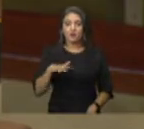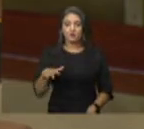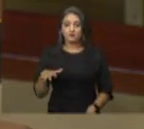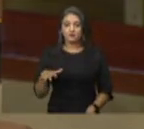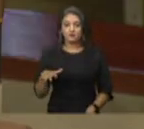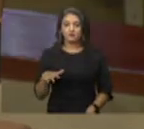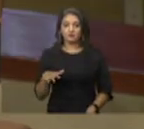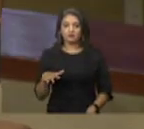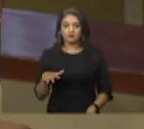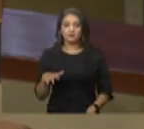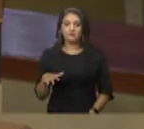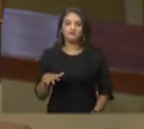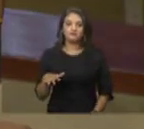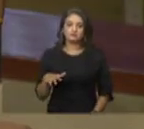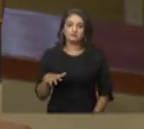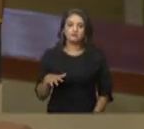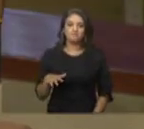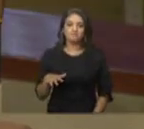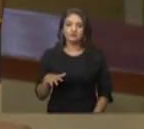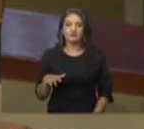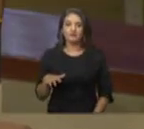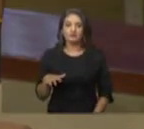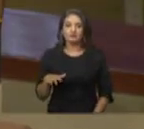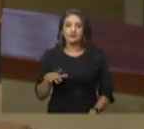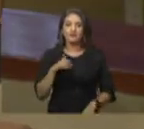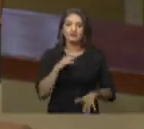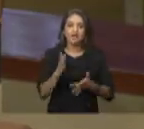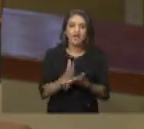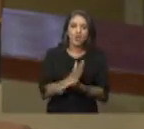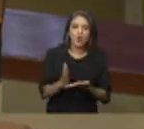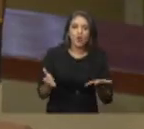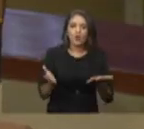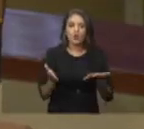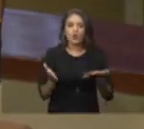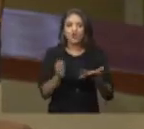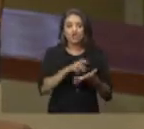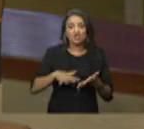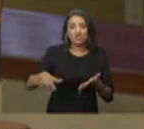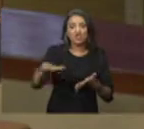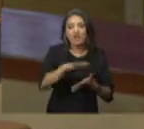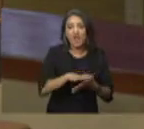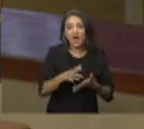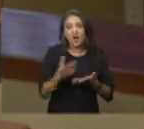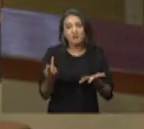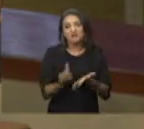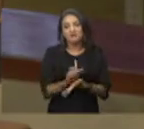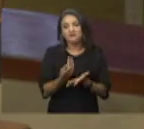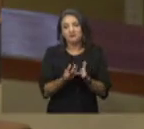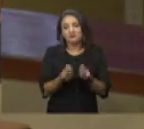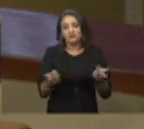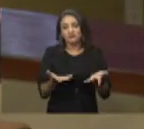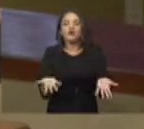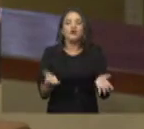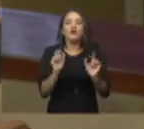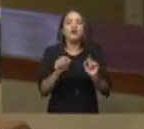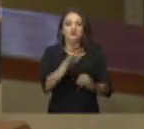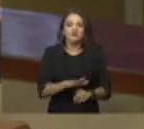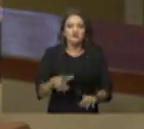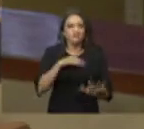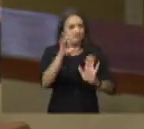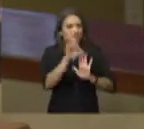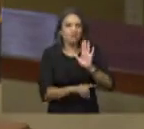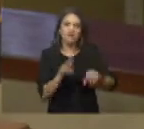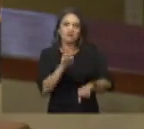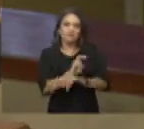muito mais lentamente defasados são rapidamente esse lugar a criança tem direitos